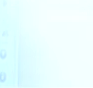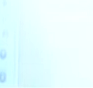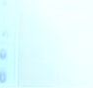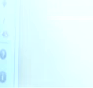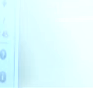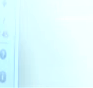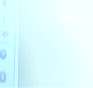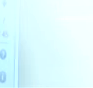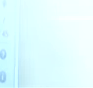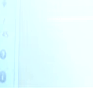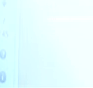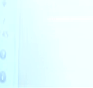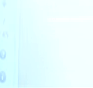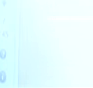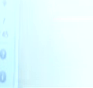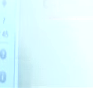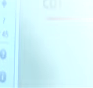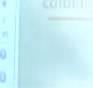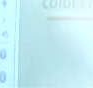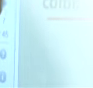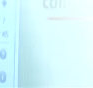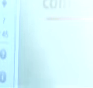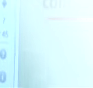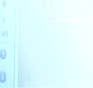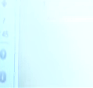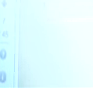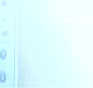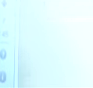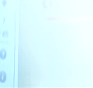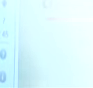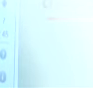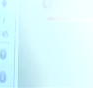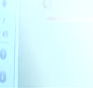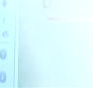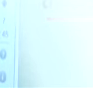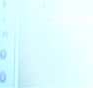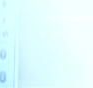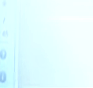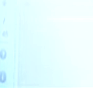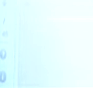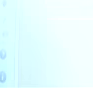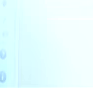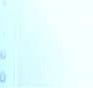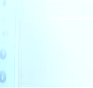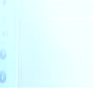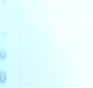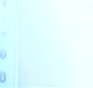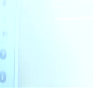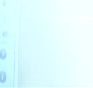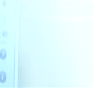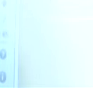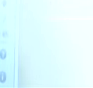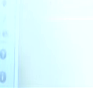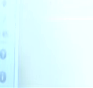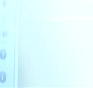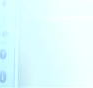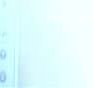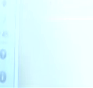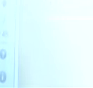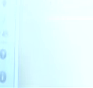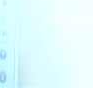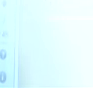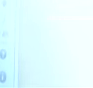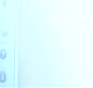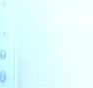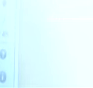fato o bebê está no berço, só o fato, está chorando, alguma coisa no sentido, só o fato da mãe chegar perto e começar a falar, o bebê